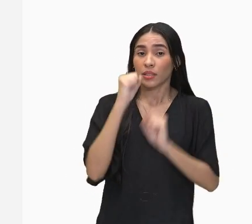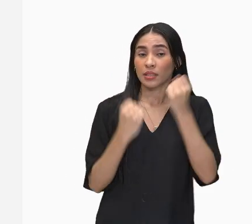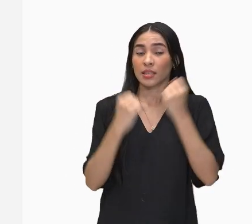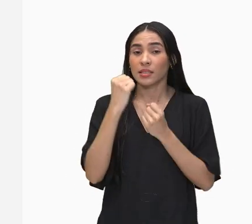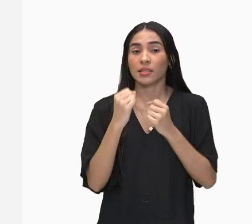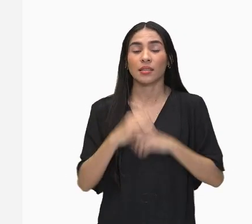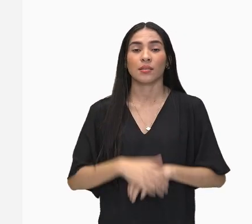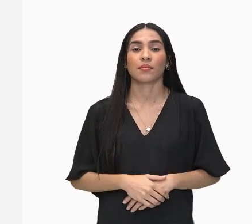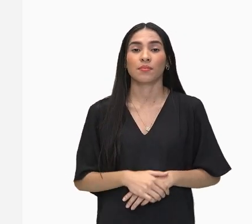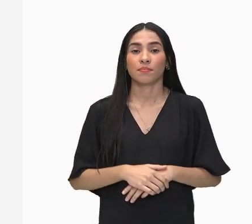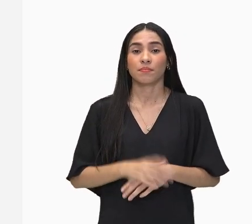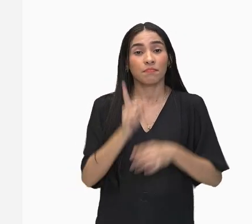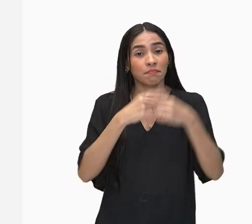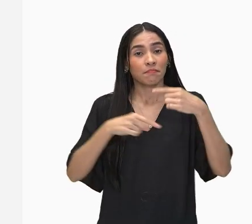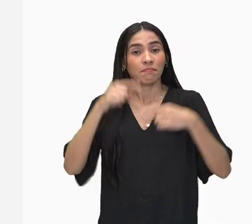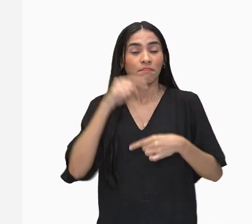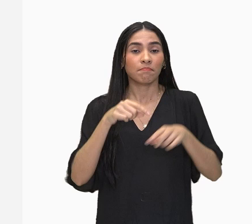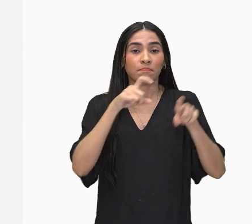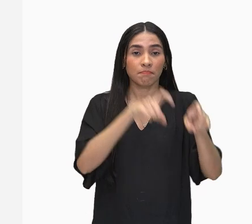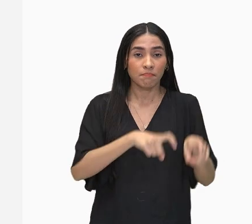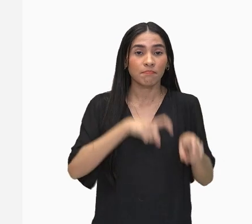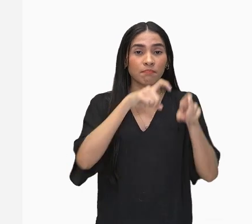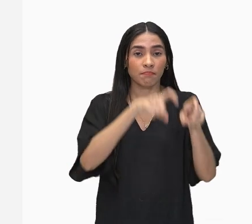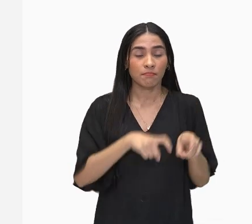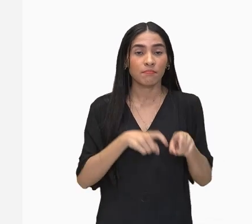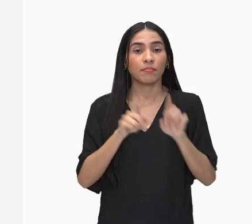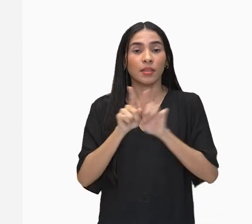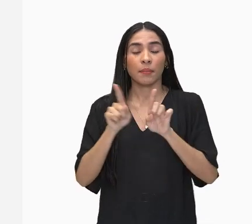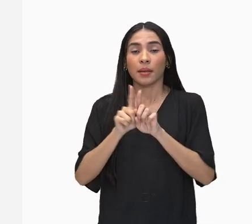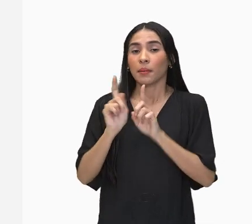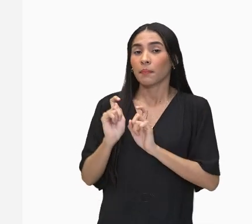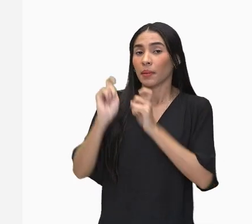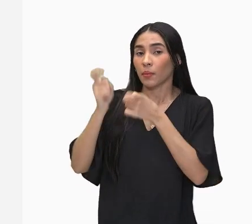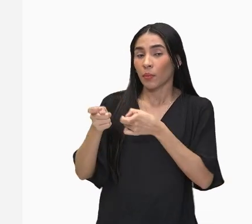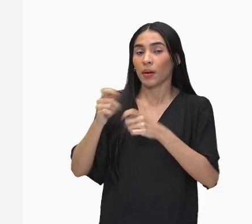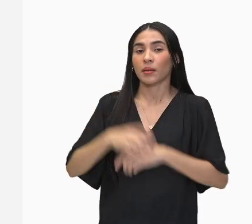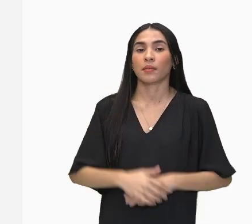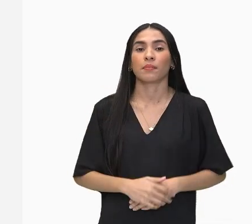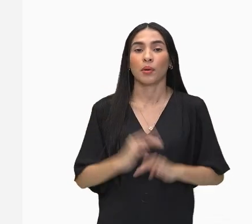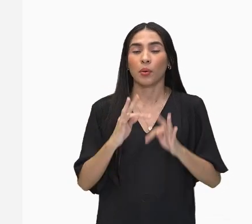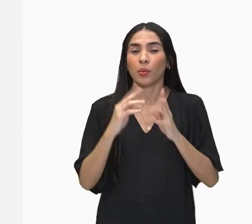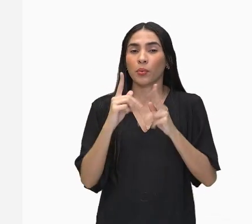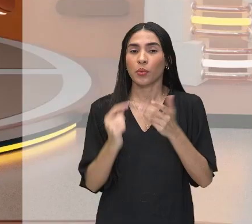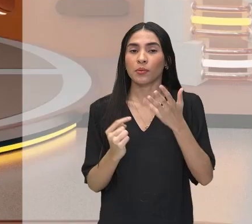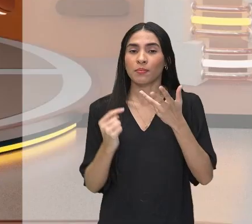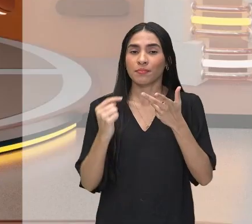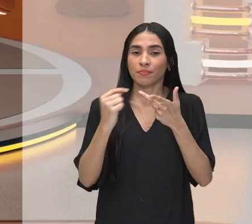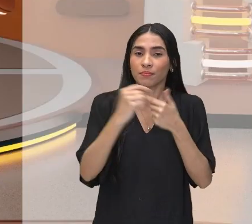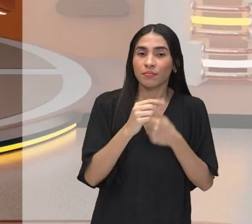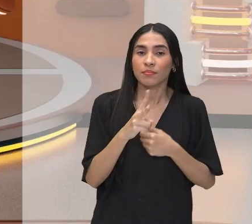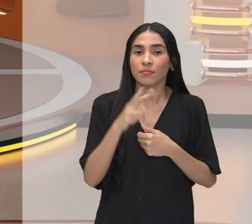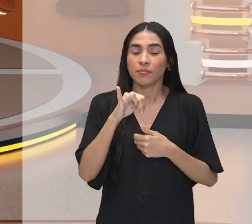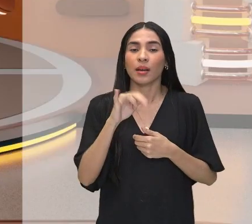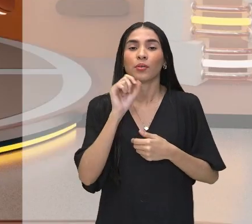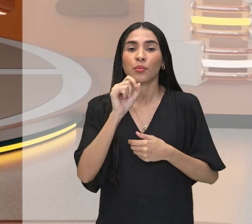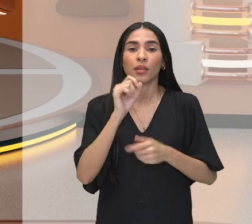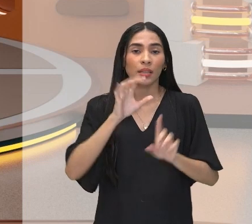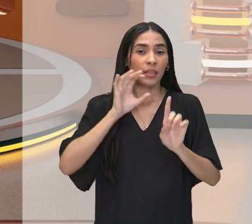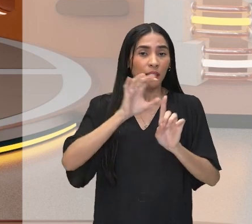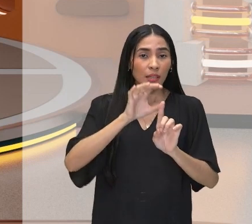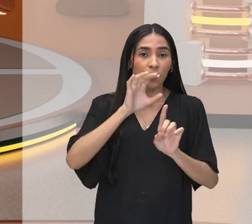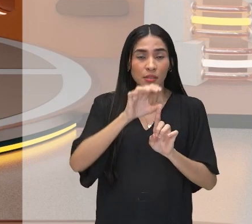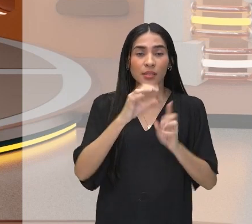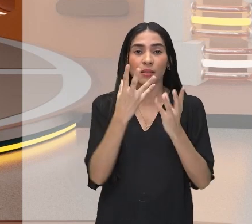o avanço das atividades agrícolas e pecuárias, né, que são todos os fatores que vão contribuir aí para